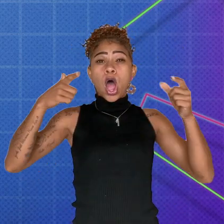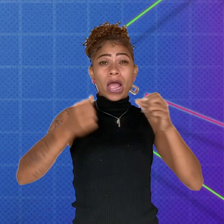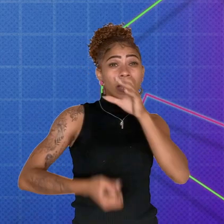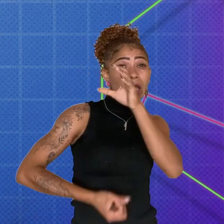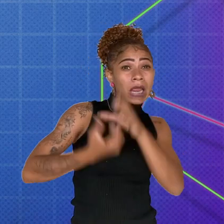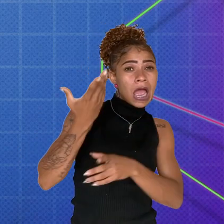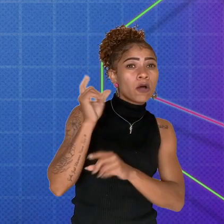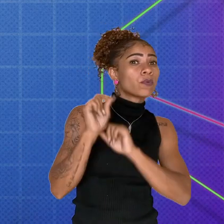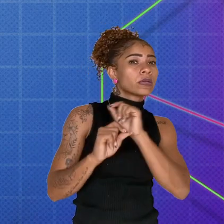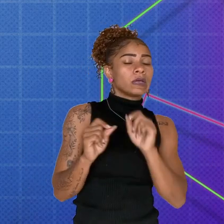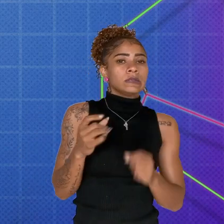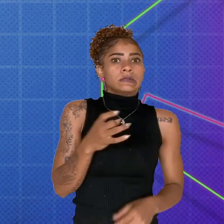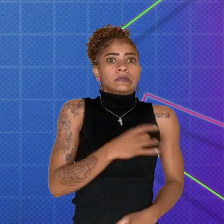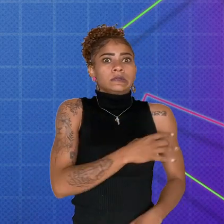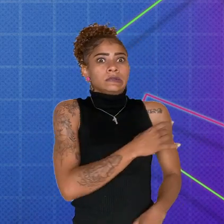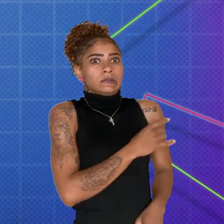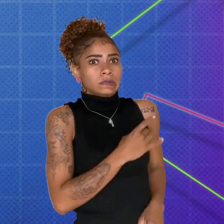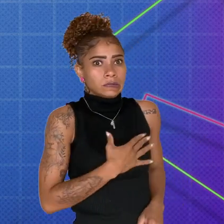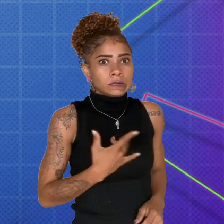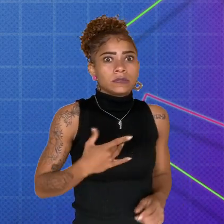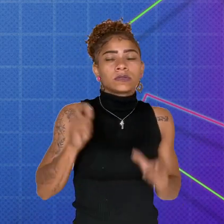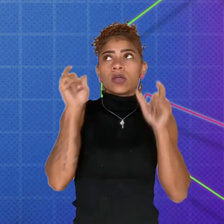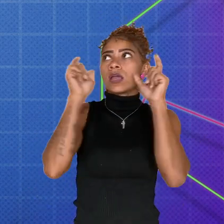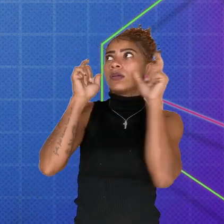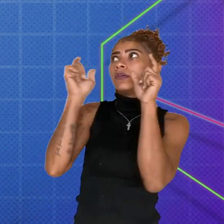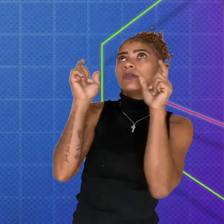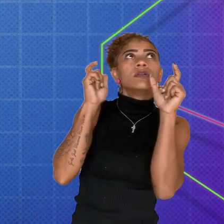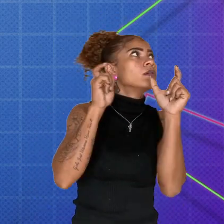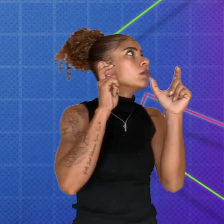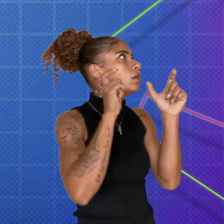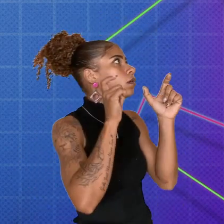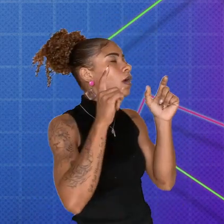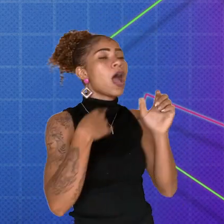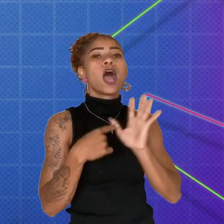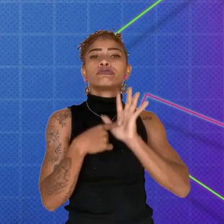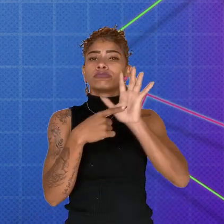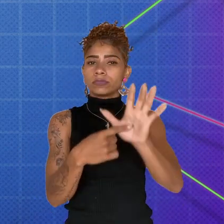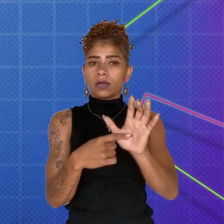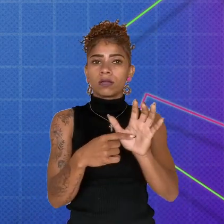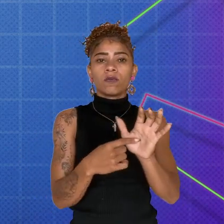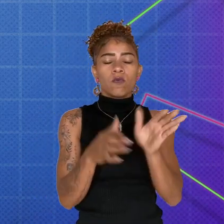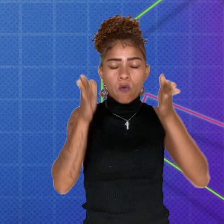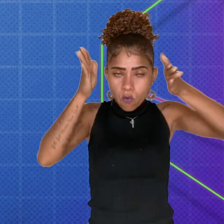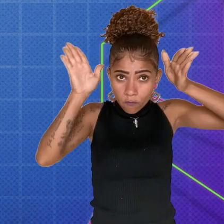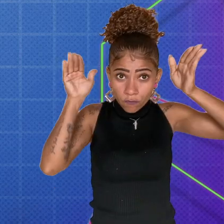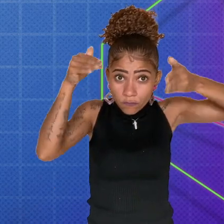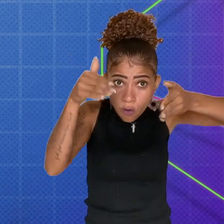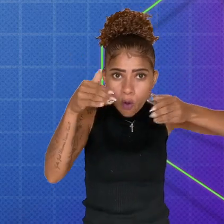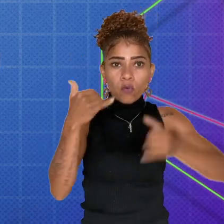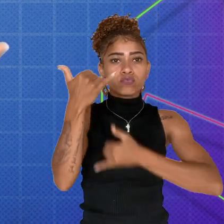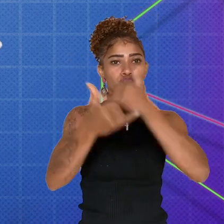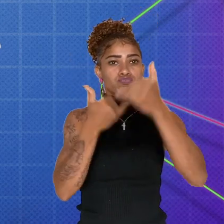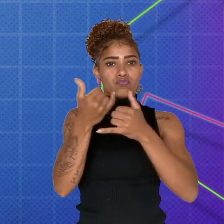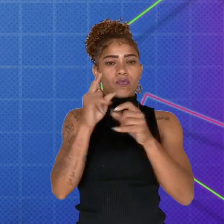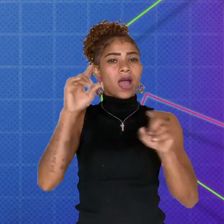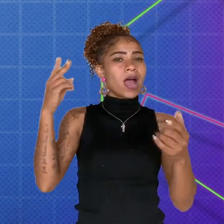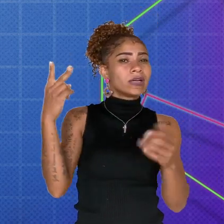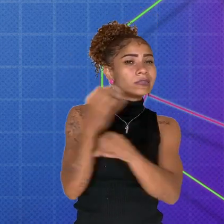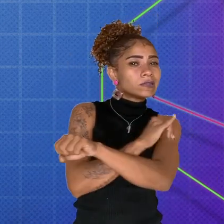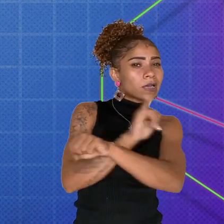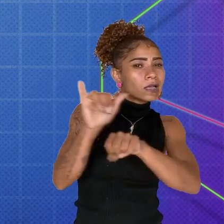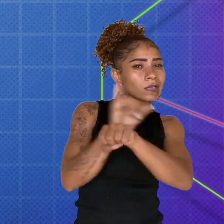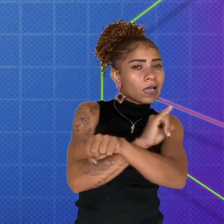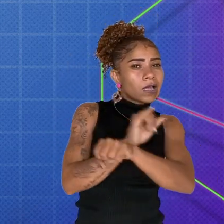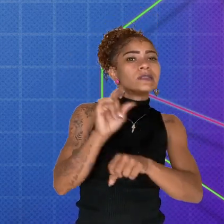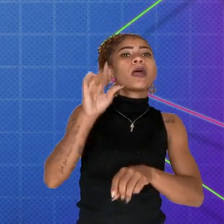para criar uma atmosfera tensa e aumentar a atenção do jogador, ajudando a mantê-los presos ao jogo. A mecânica de som é